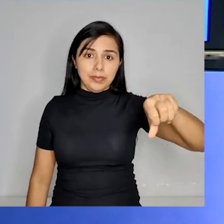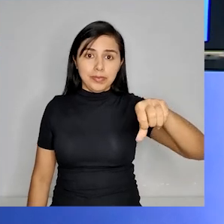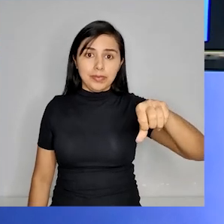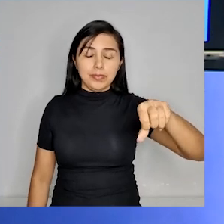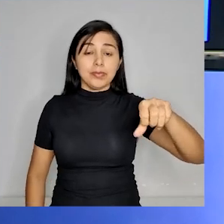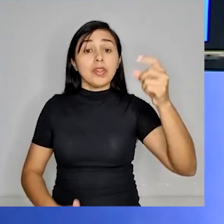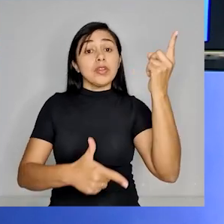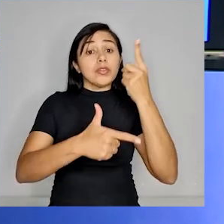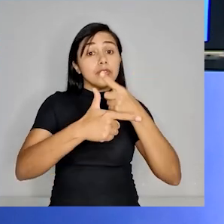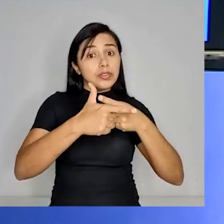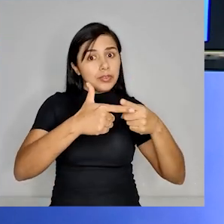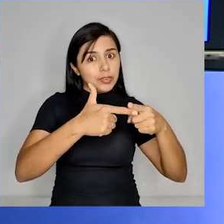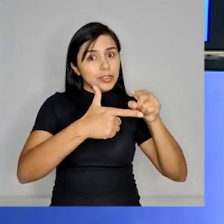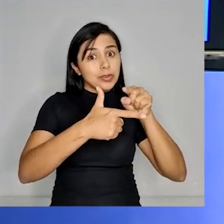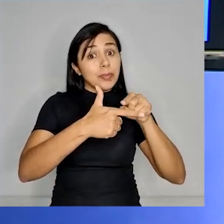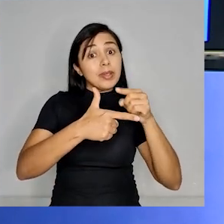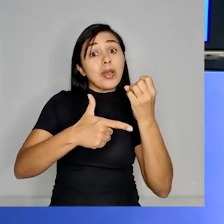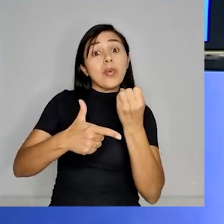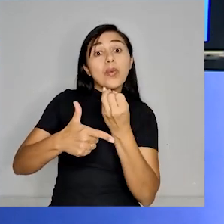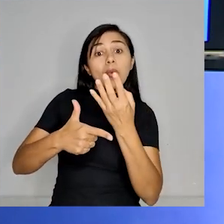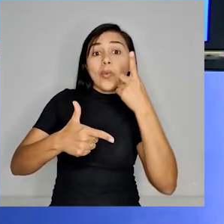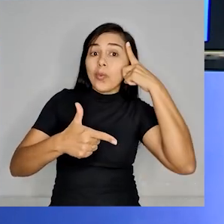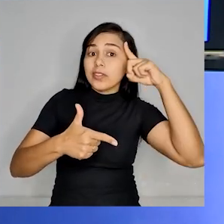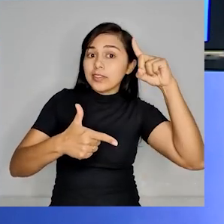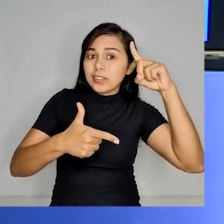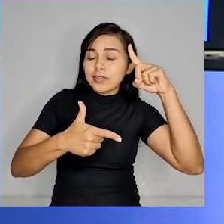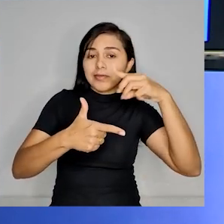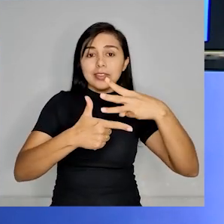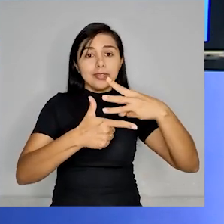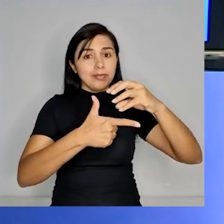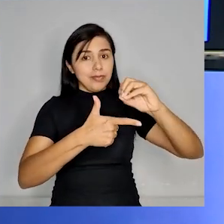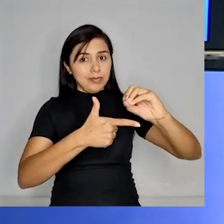1038,9. E aí eu vou dividir por 30, porque eu tenho 30